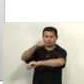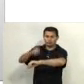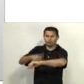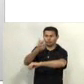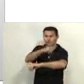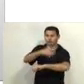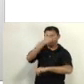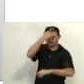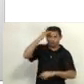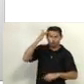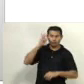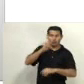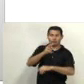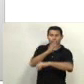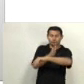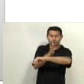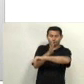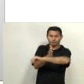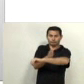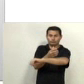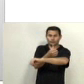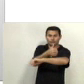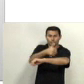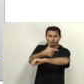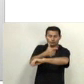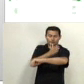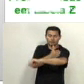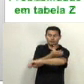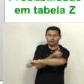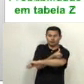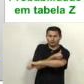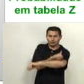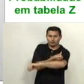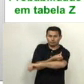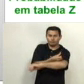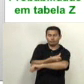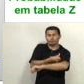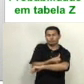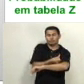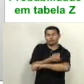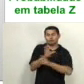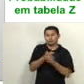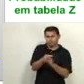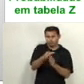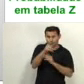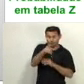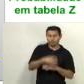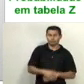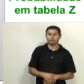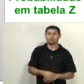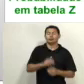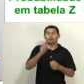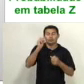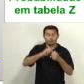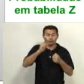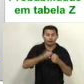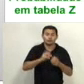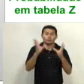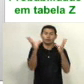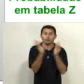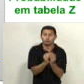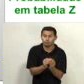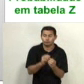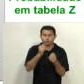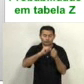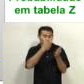uma vez, pessoal, olha só, é interessantíssimo, é importantíssimo a dica que eu faço para vocês. Façam um resumo,